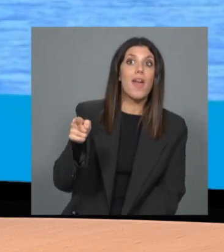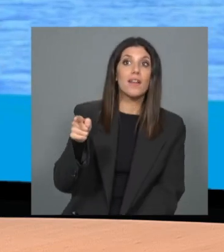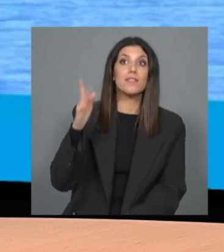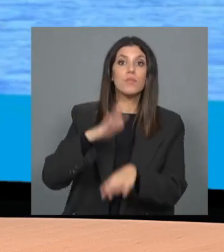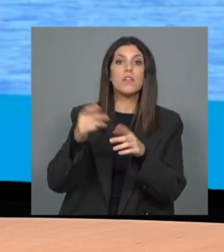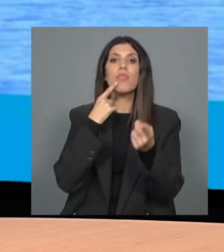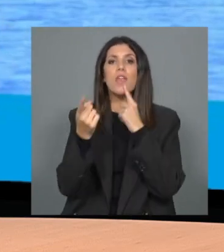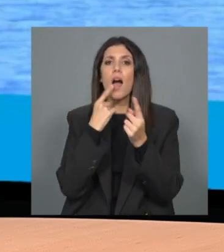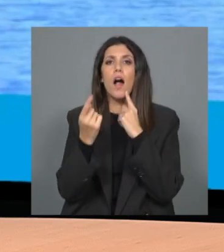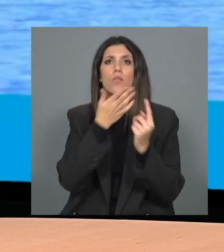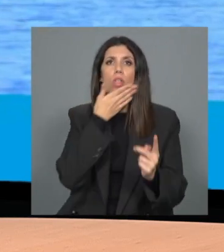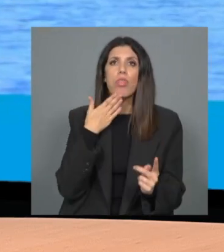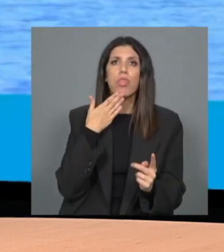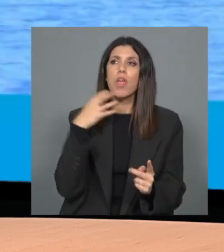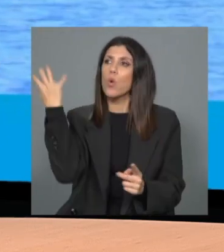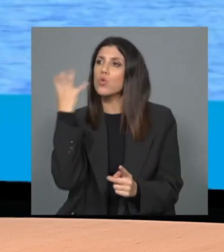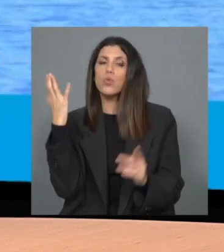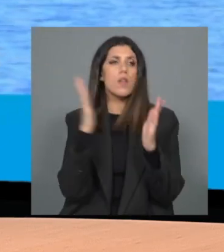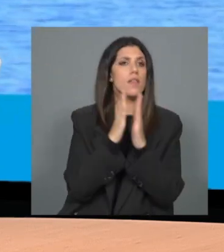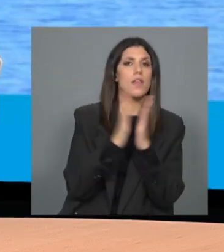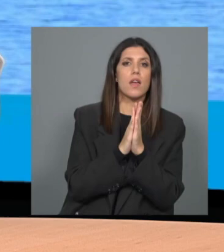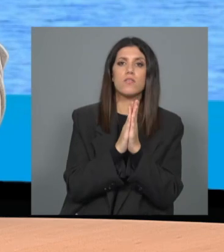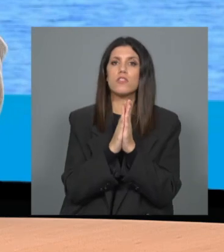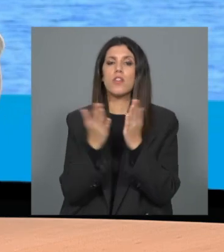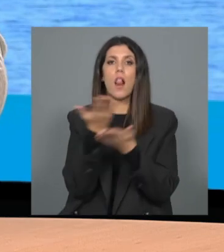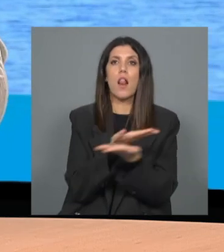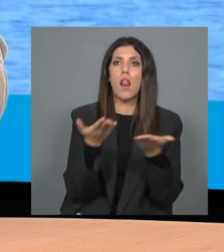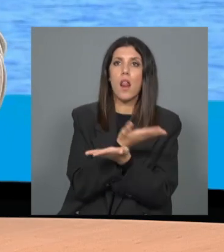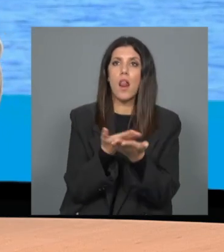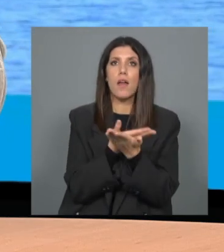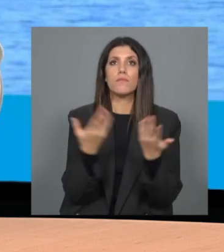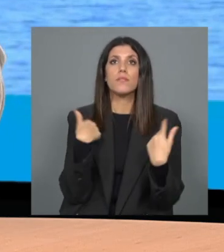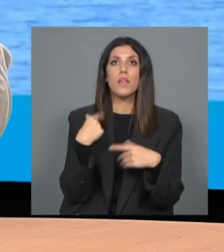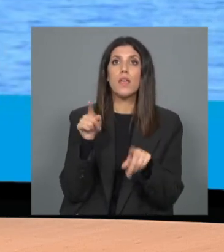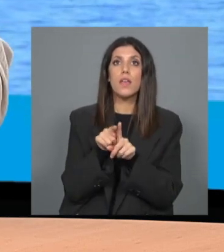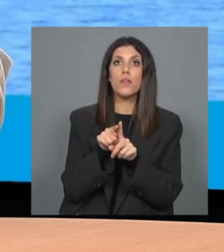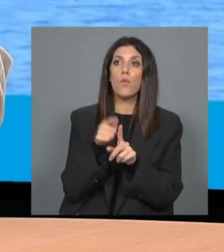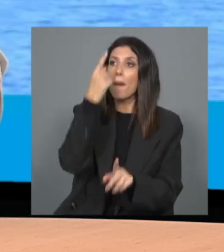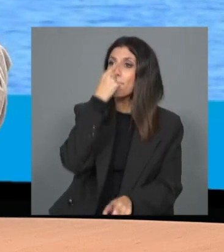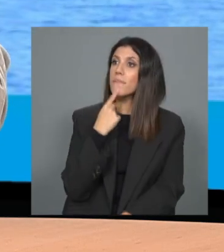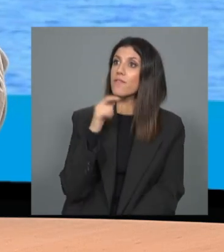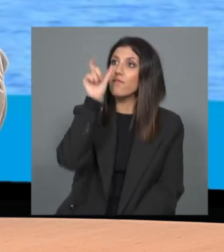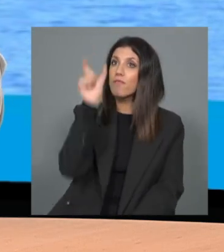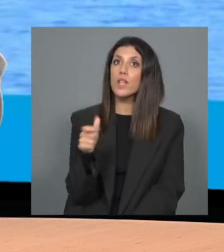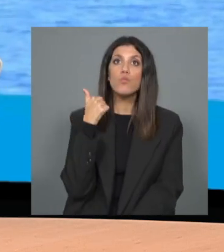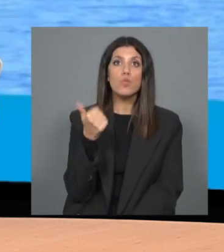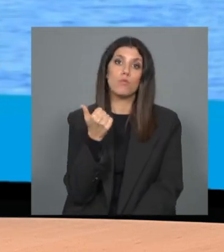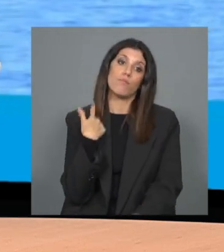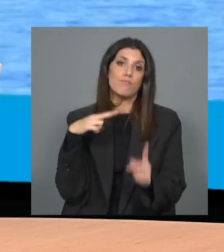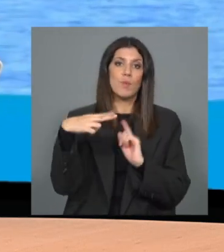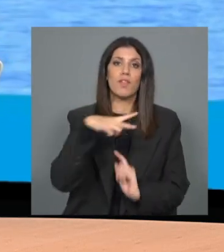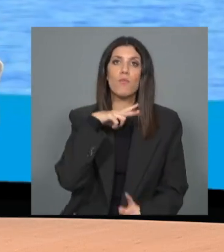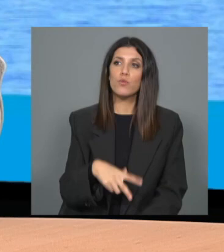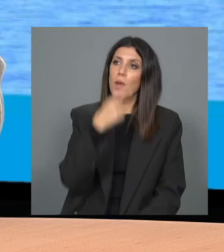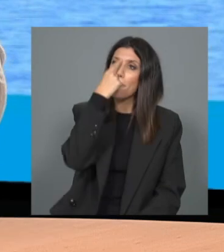diálogo igreja-cultura. Desse ponto de vista, eu penso que é quase difícil encontrar um perfil melhor, sobretudo do nosso ponto de vista português, um perfil